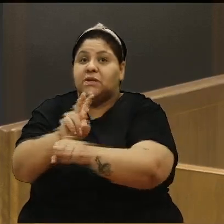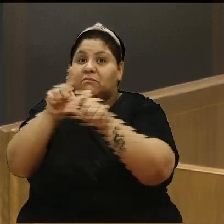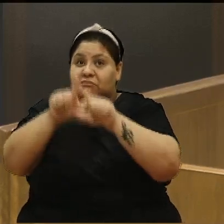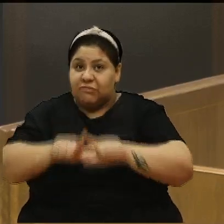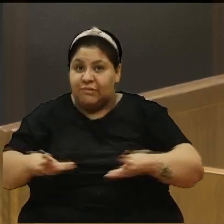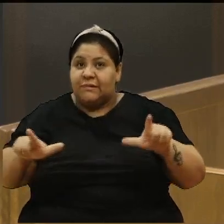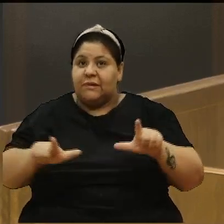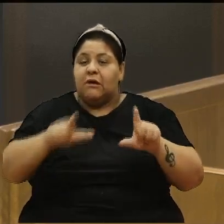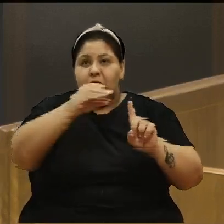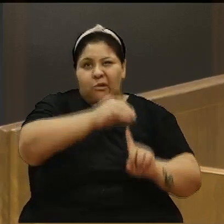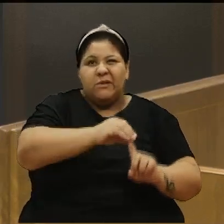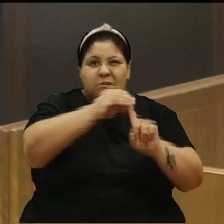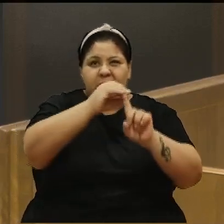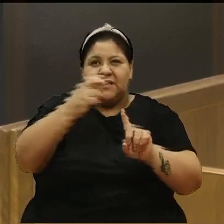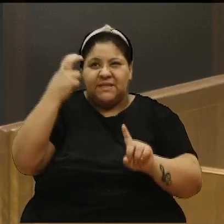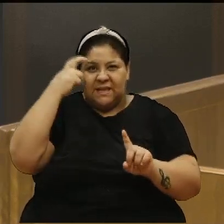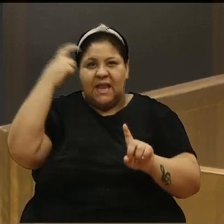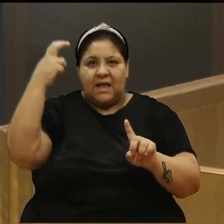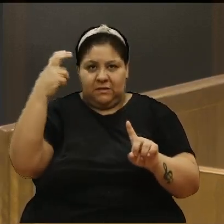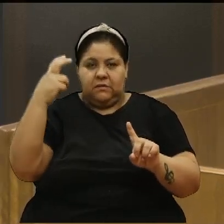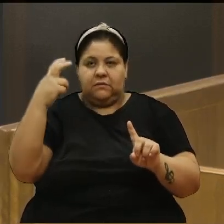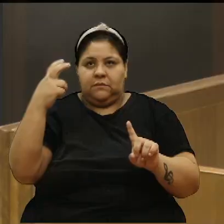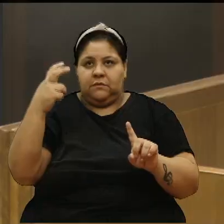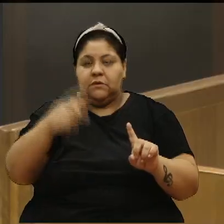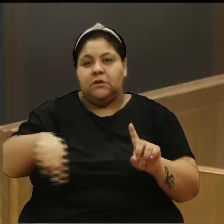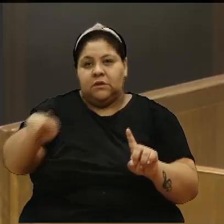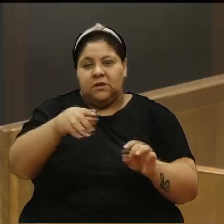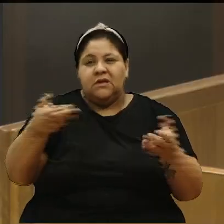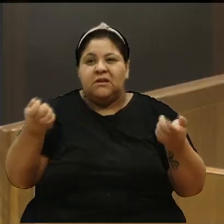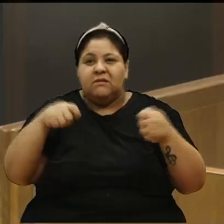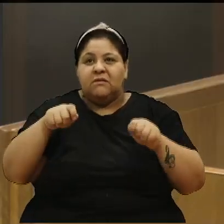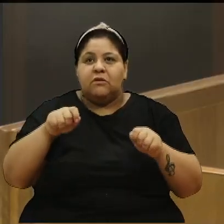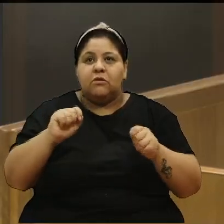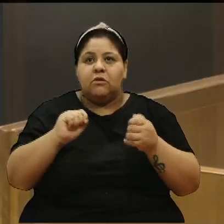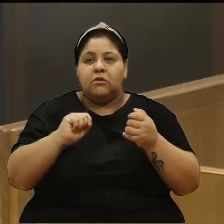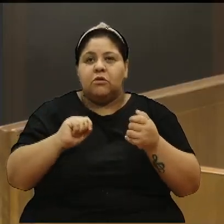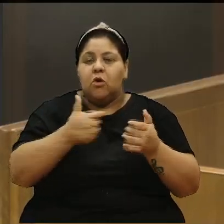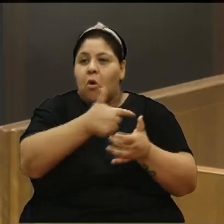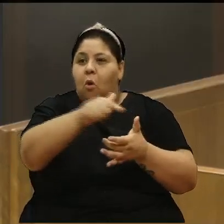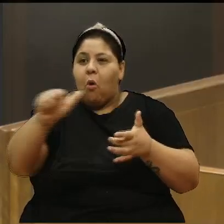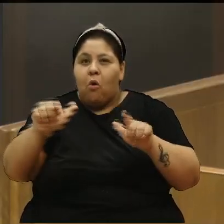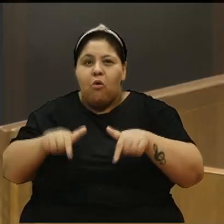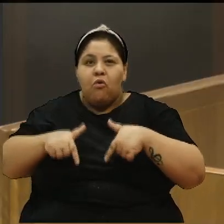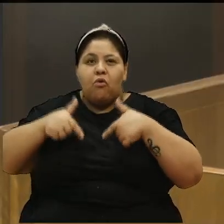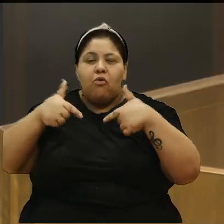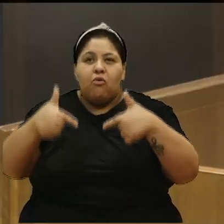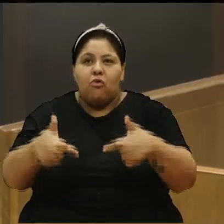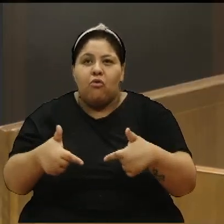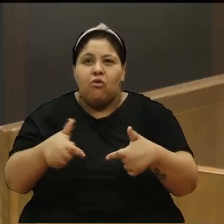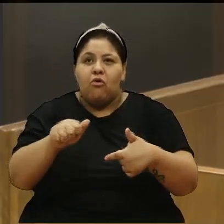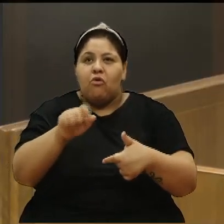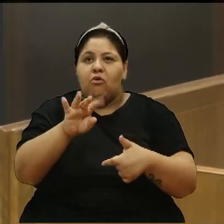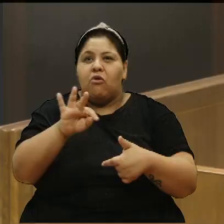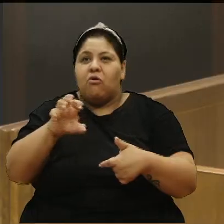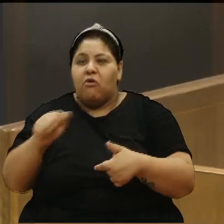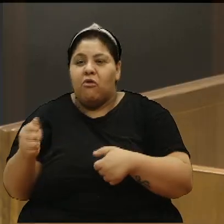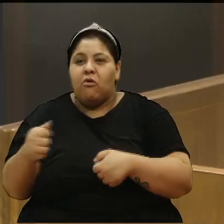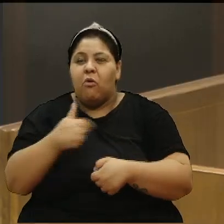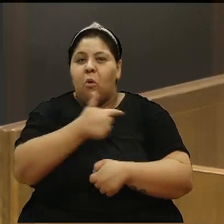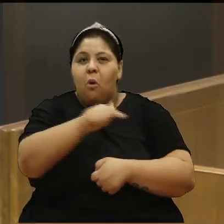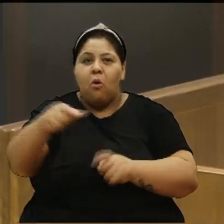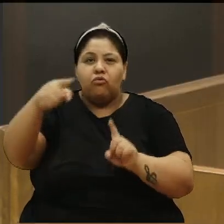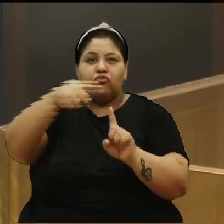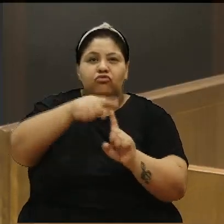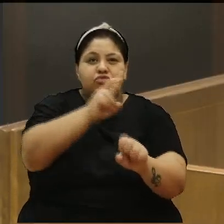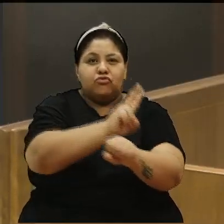falando da questão intelectual. Então, a gente já precisa de outros métodos, de ATs e outros tipos de cuidadores,